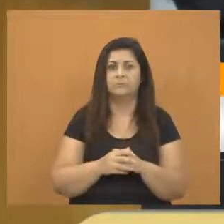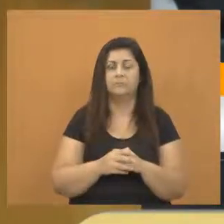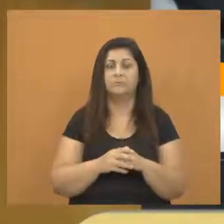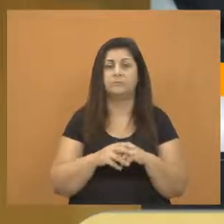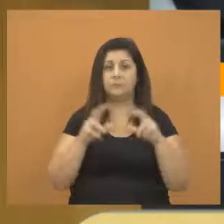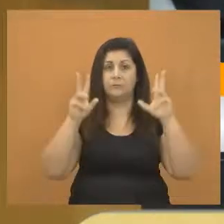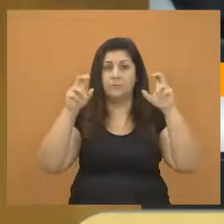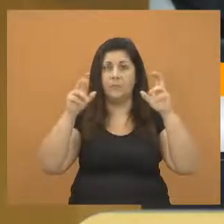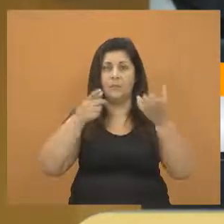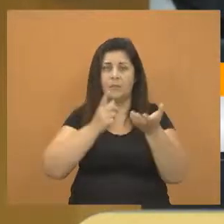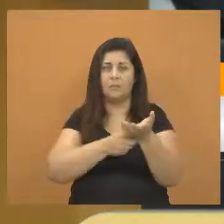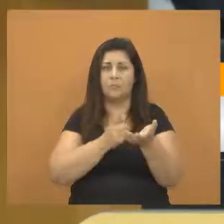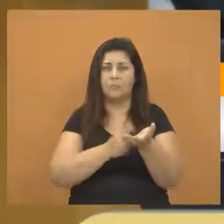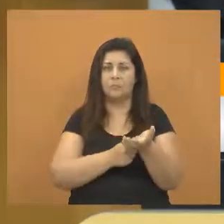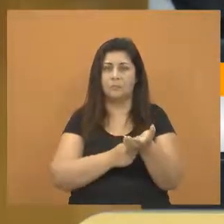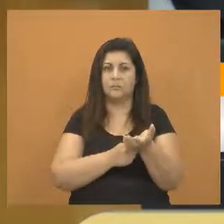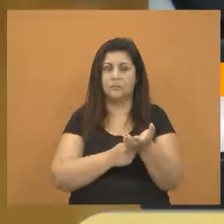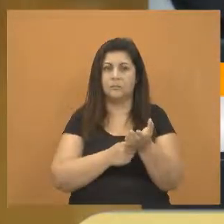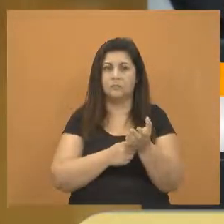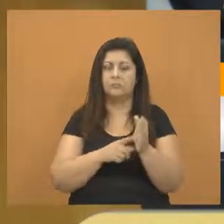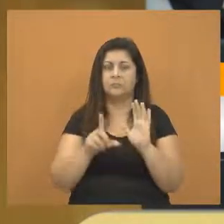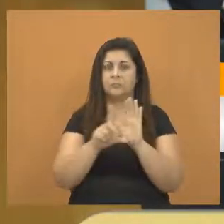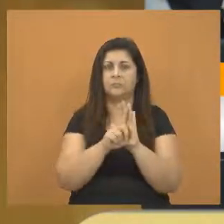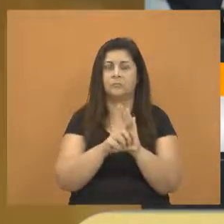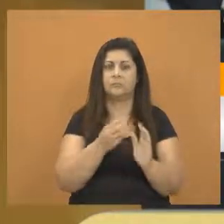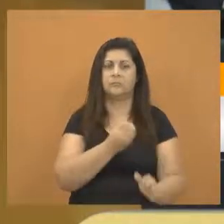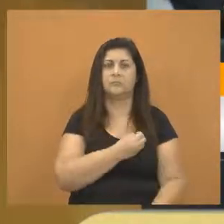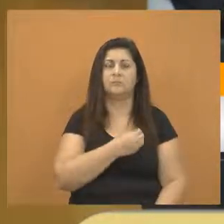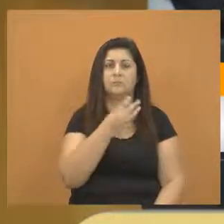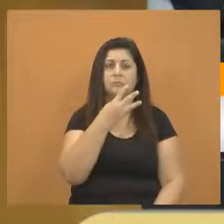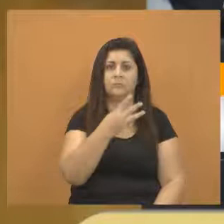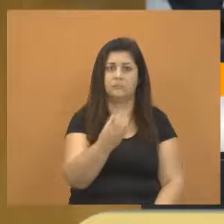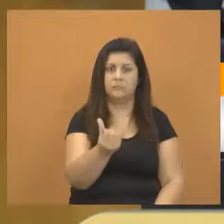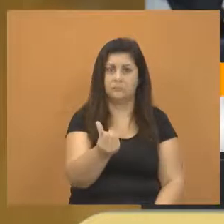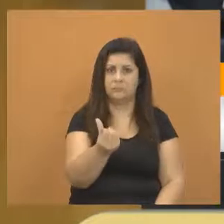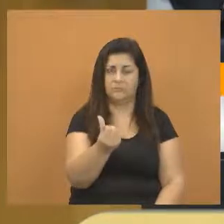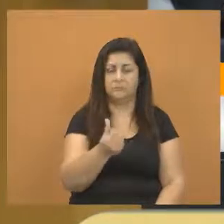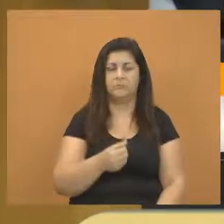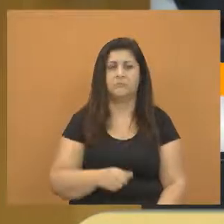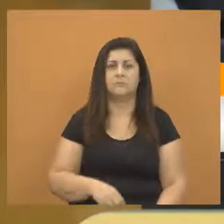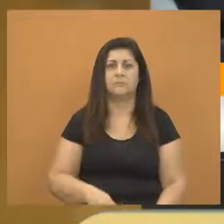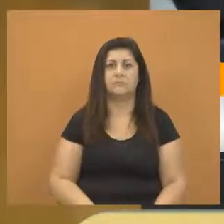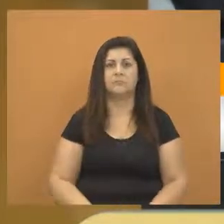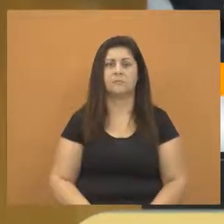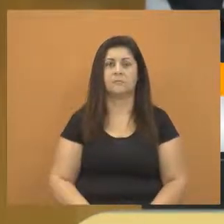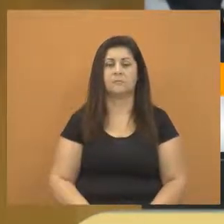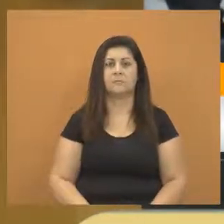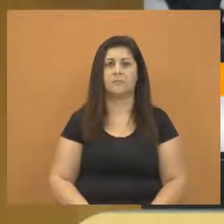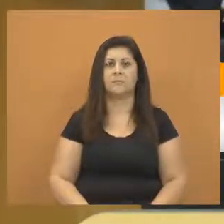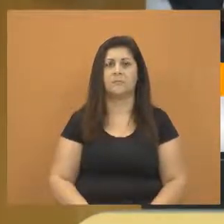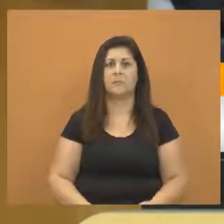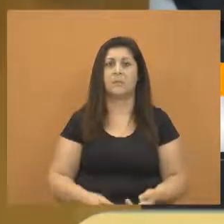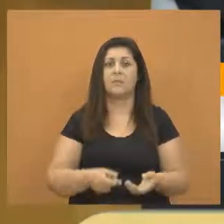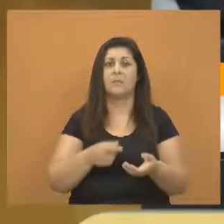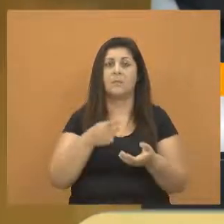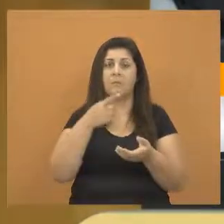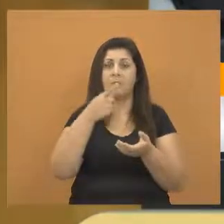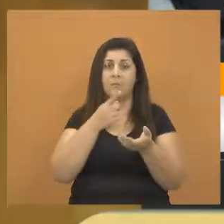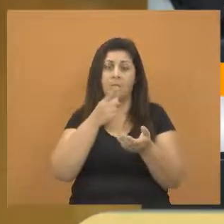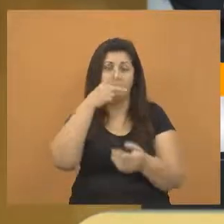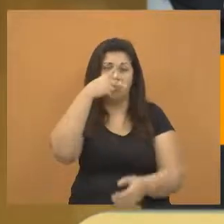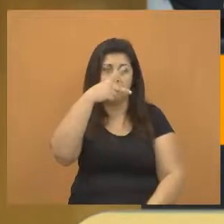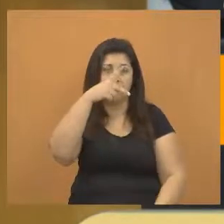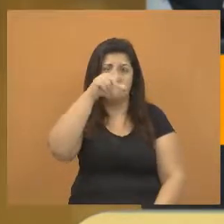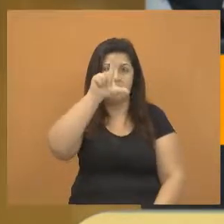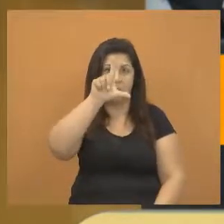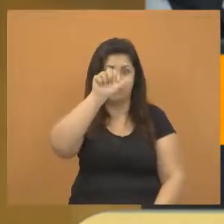do projeto de lei do Executivo, número 36 de 2017, dispõe sobre o plano plurianual do município de